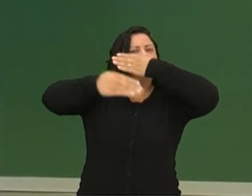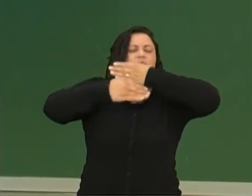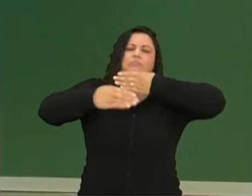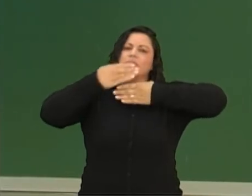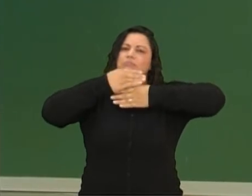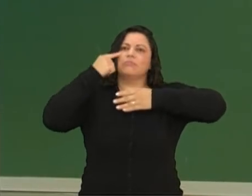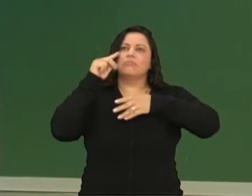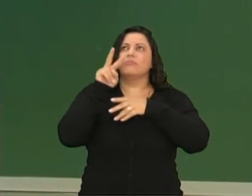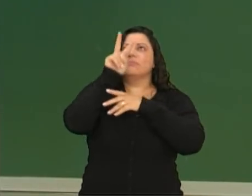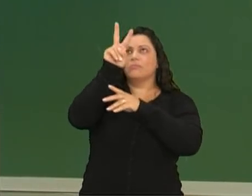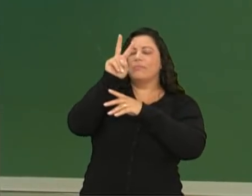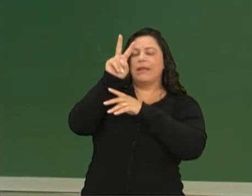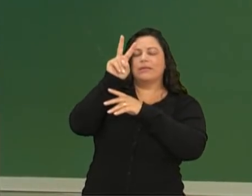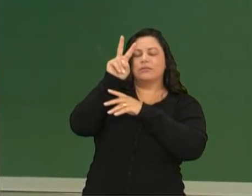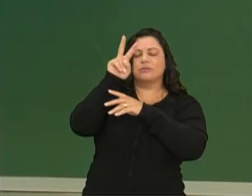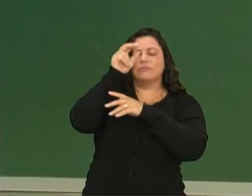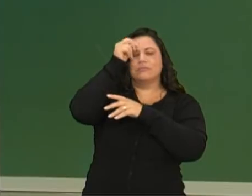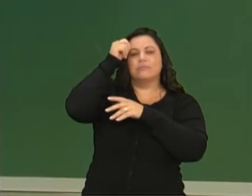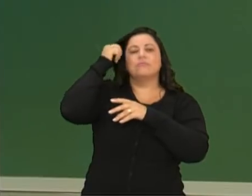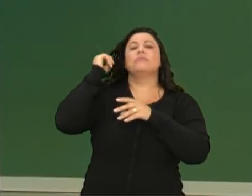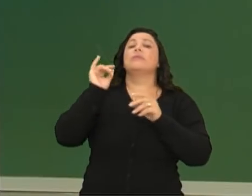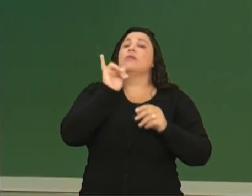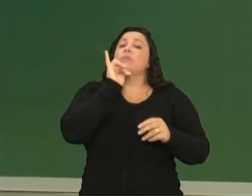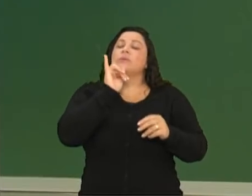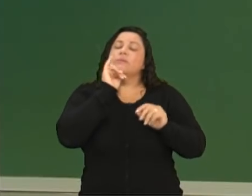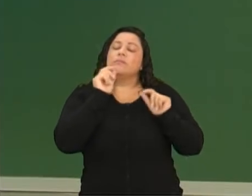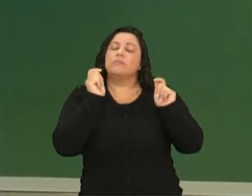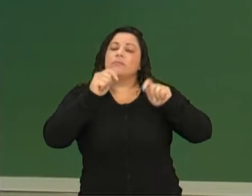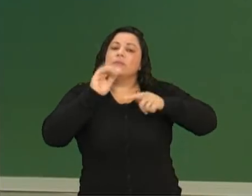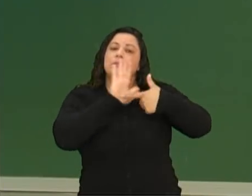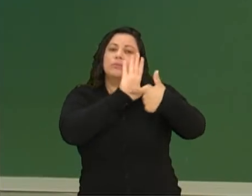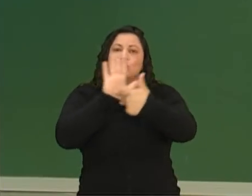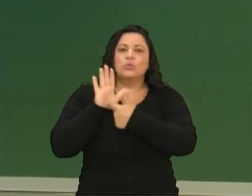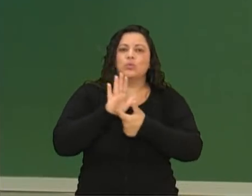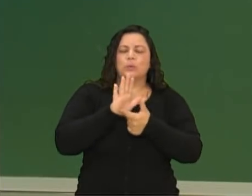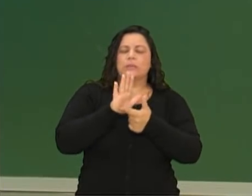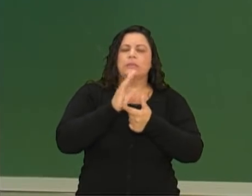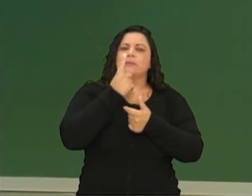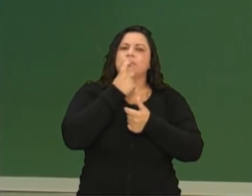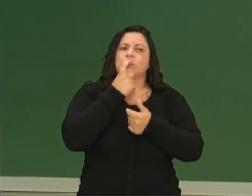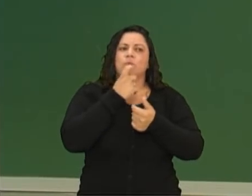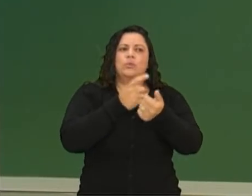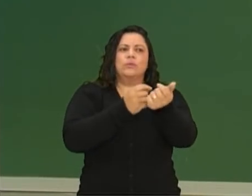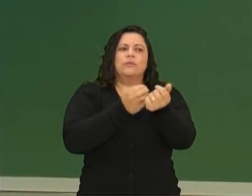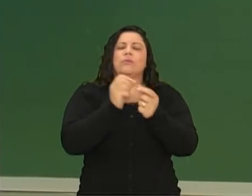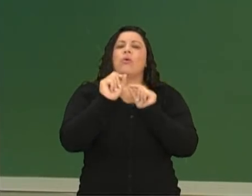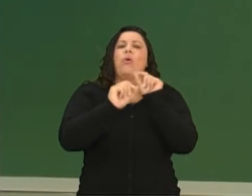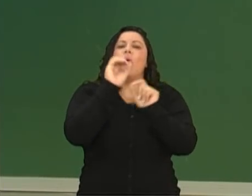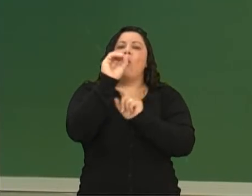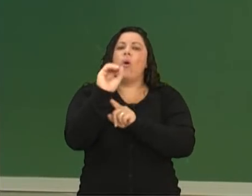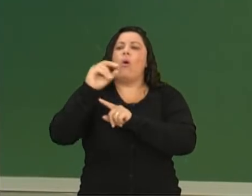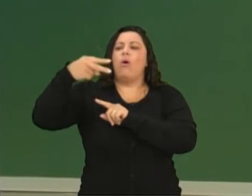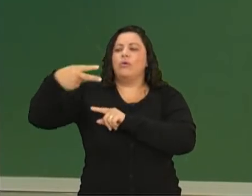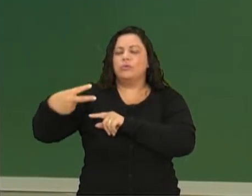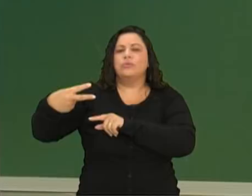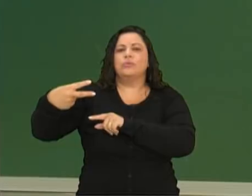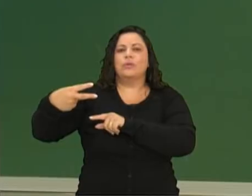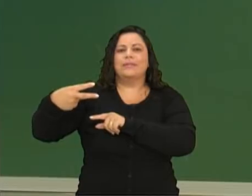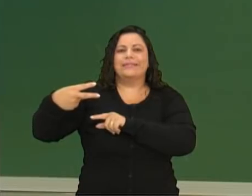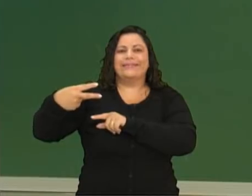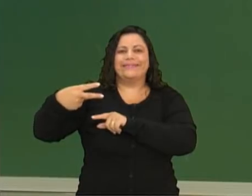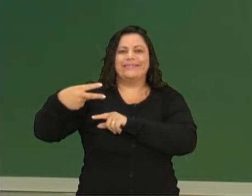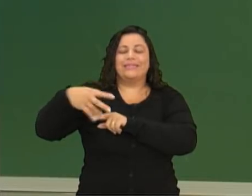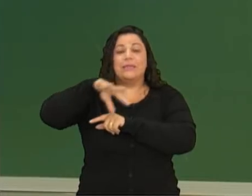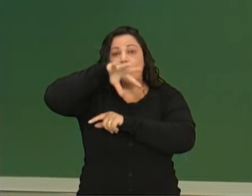imagem aqui, por exemplo, mostrando então que o sangue transporta o O2, que é o gás oxigênio.